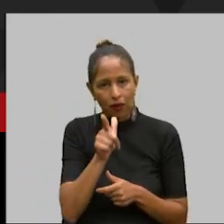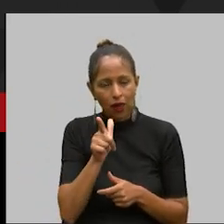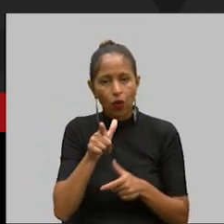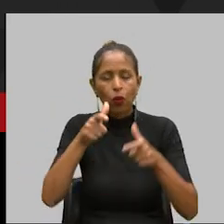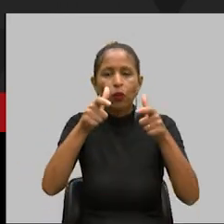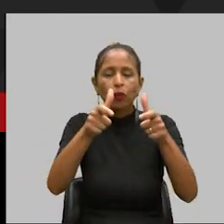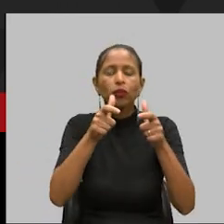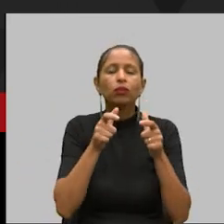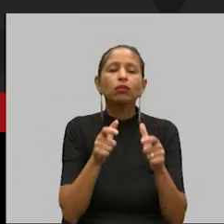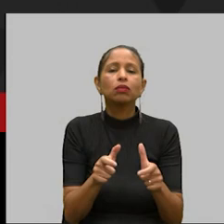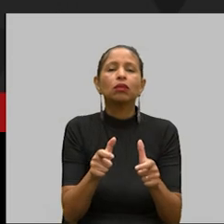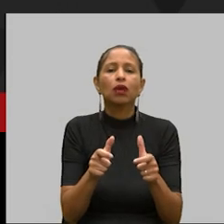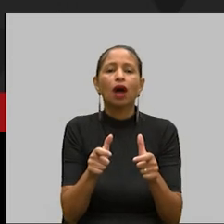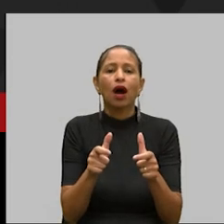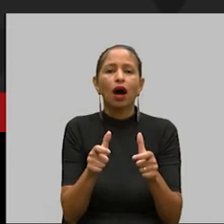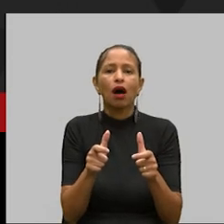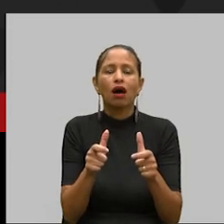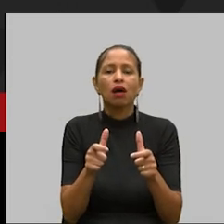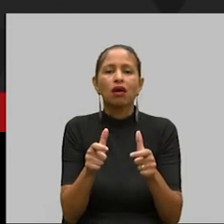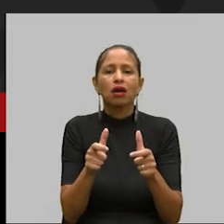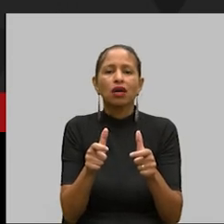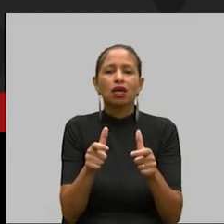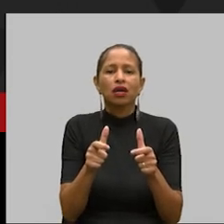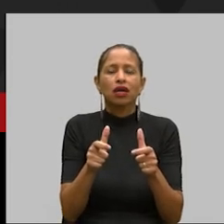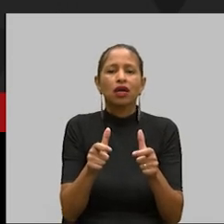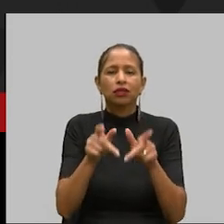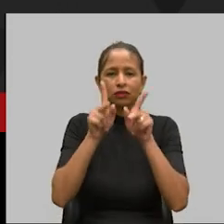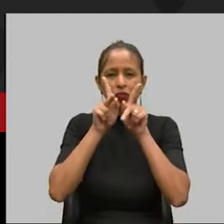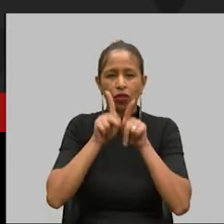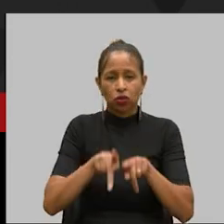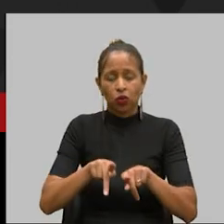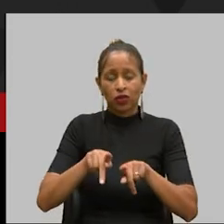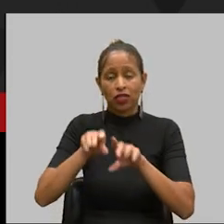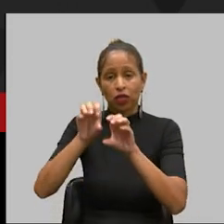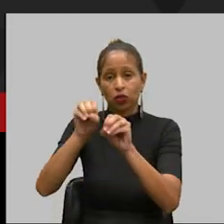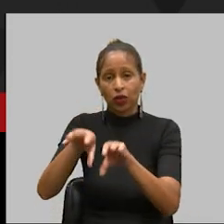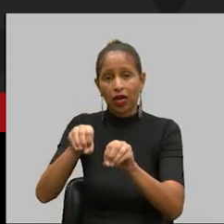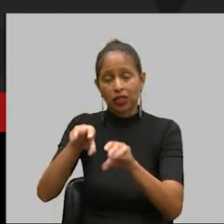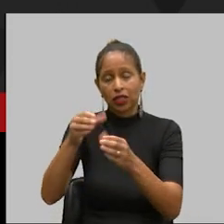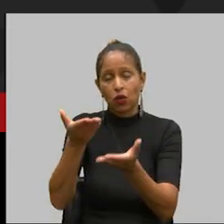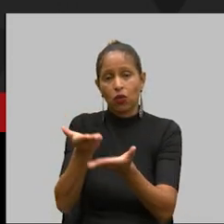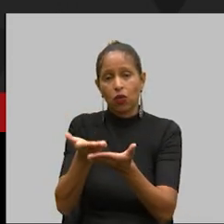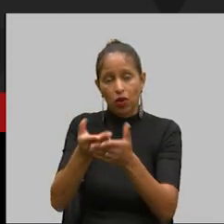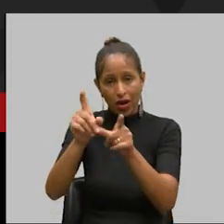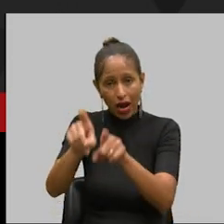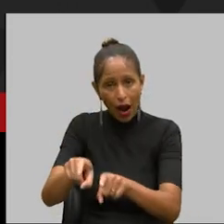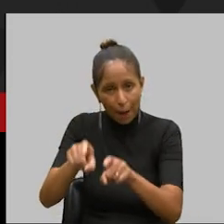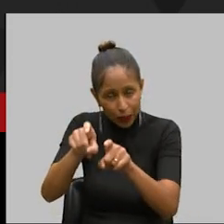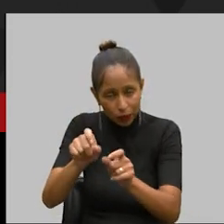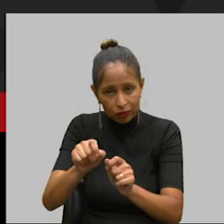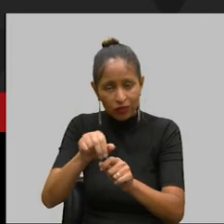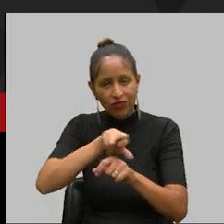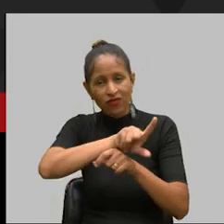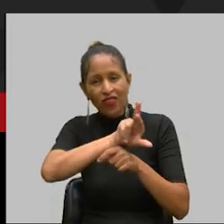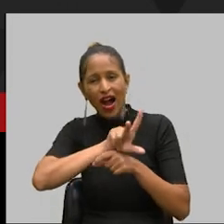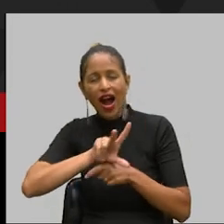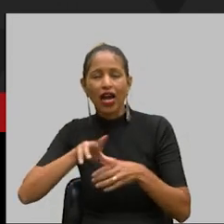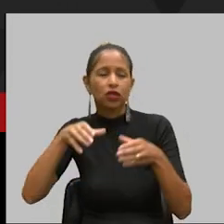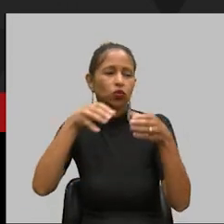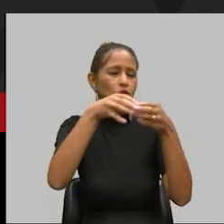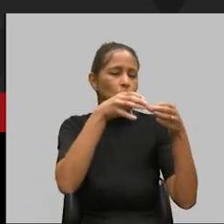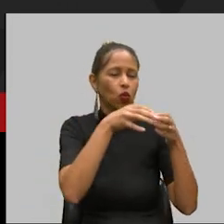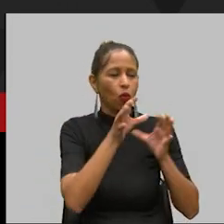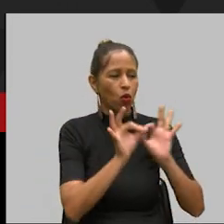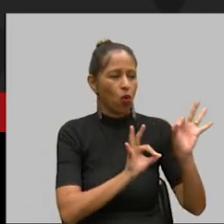espaço de consenso entre os sujeitos da Educação do campo entre as as diversas entidades